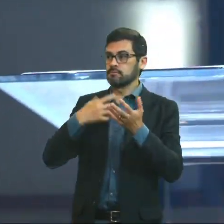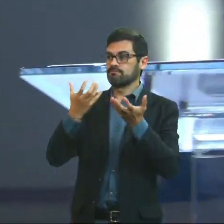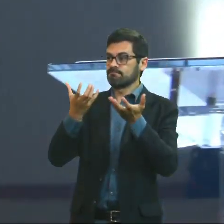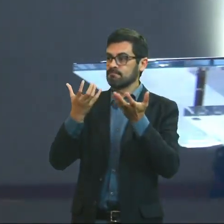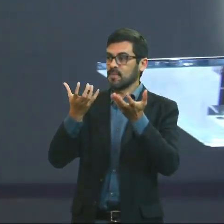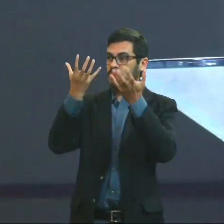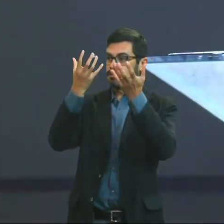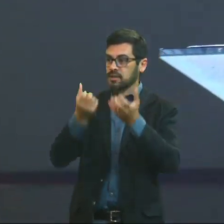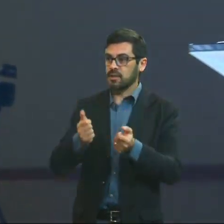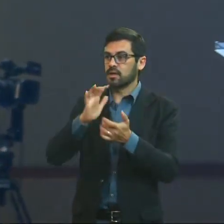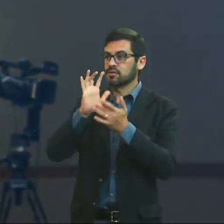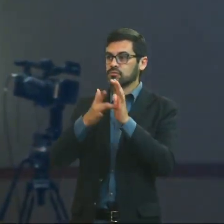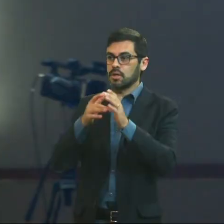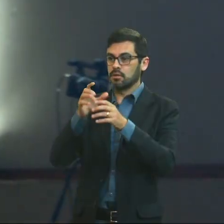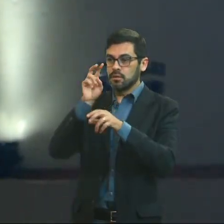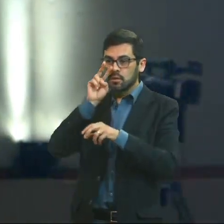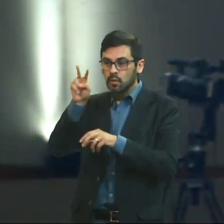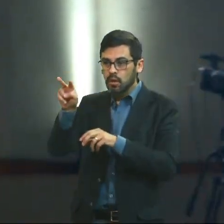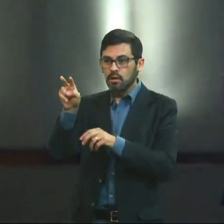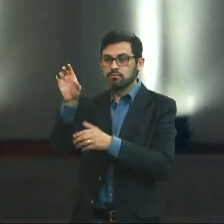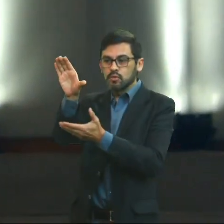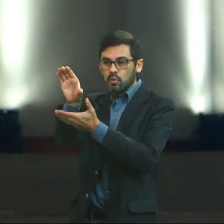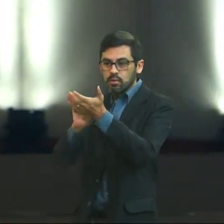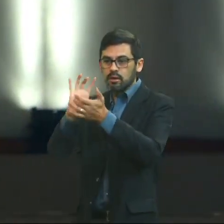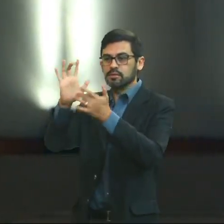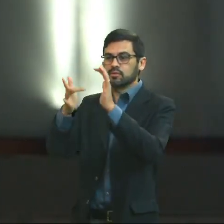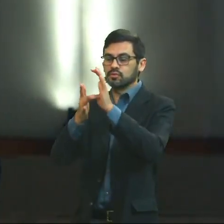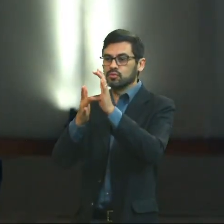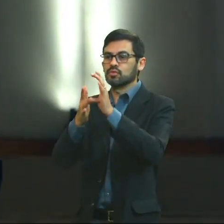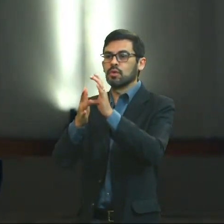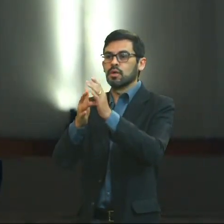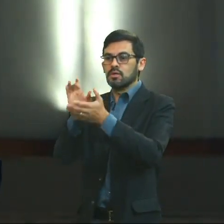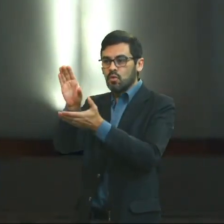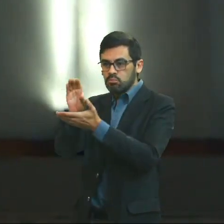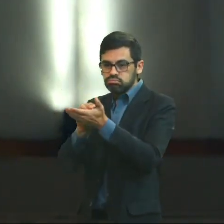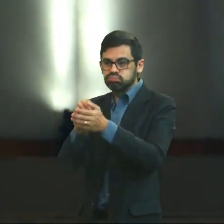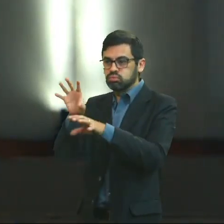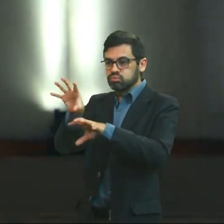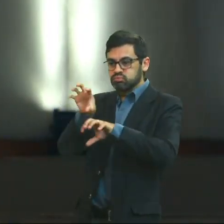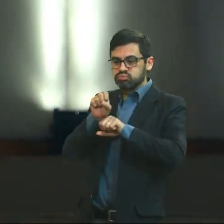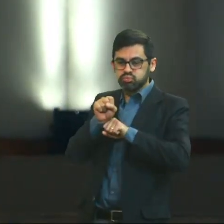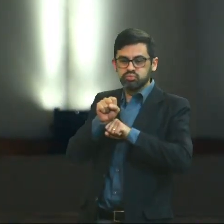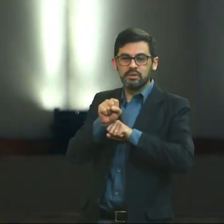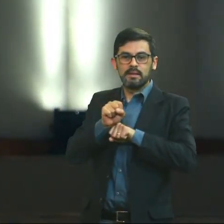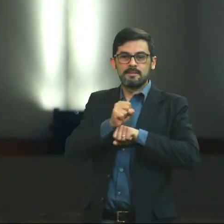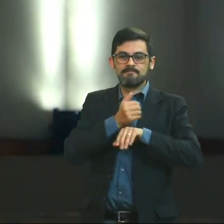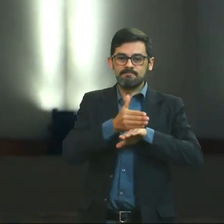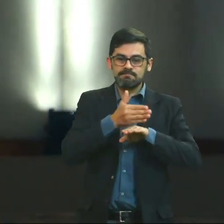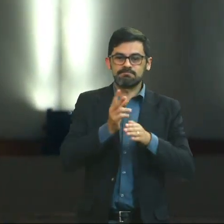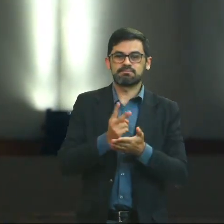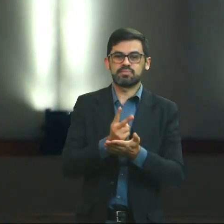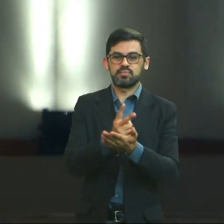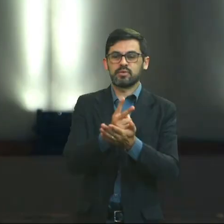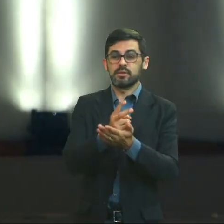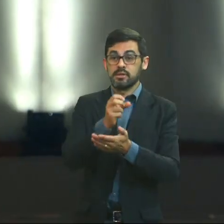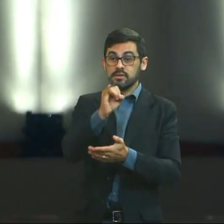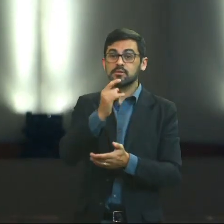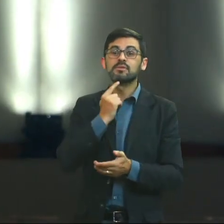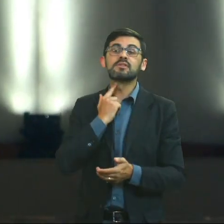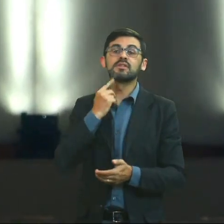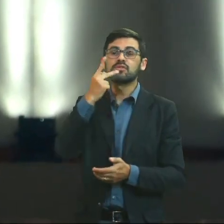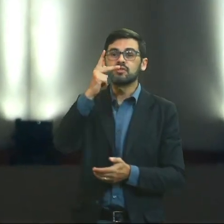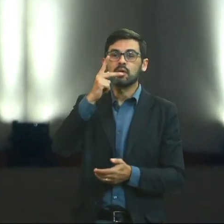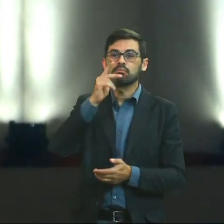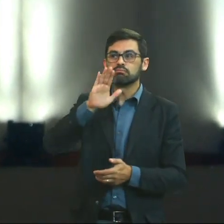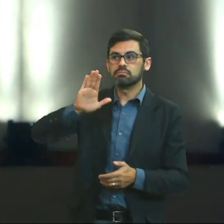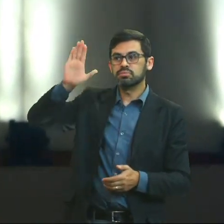quero olhar para Jesus e fazer dele a sabedoria na minha vida. Se esse é o teu desejo, aonde